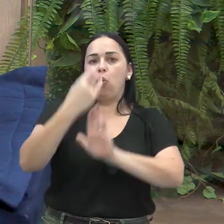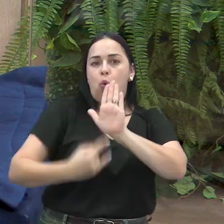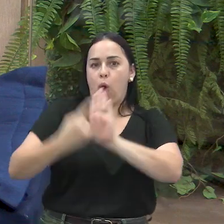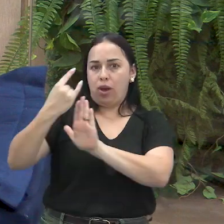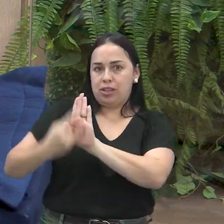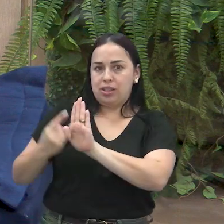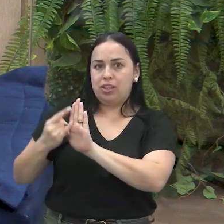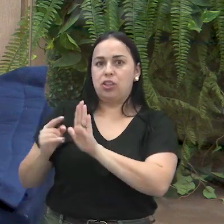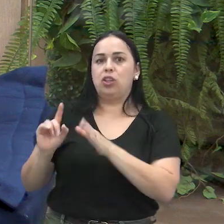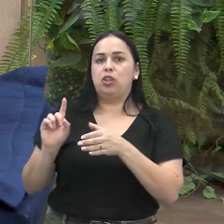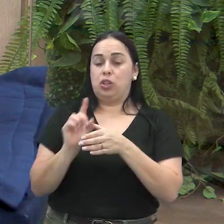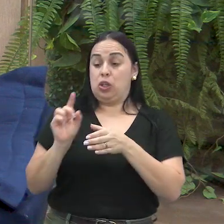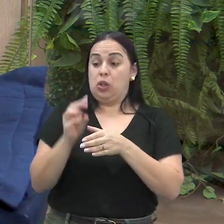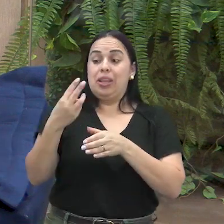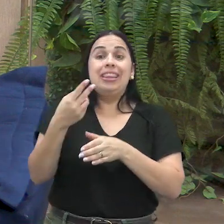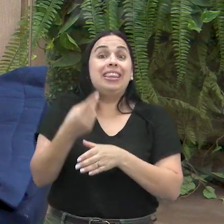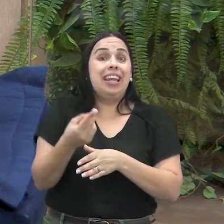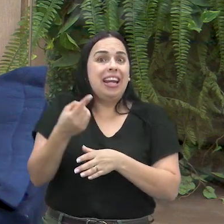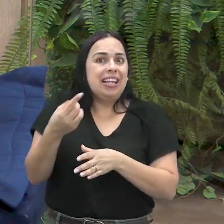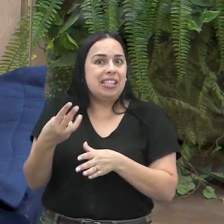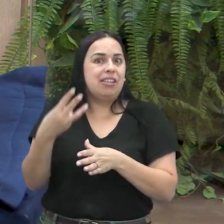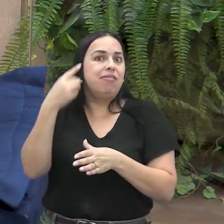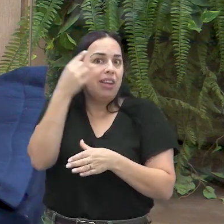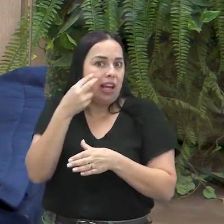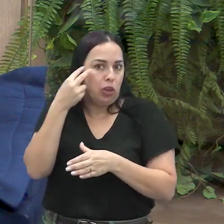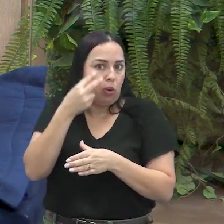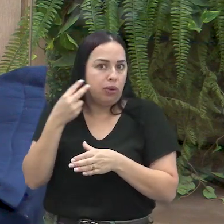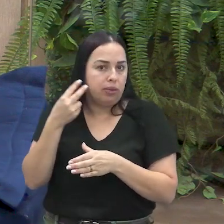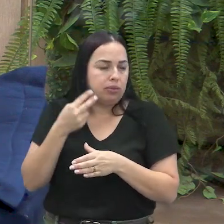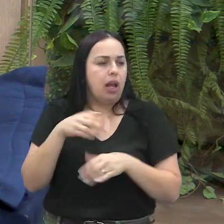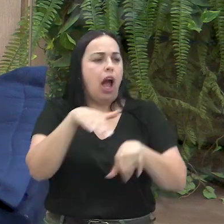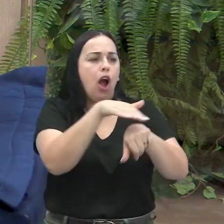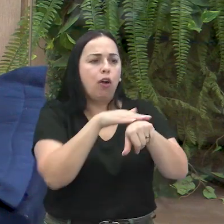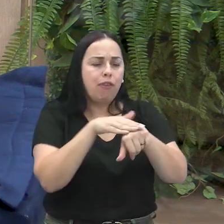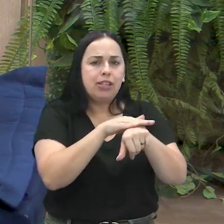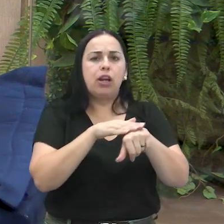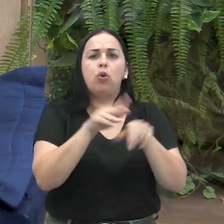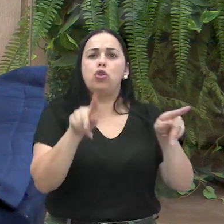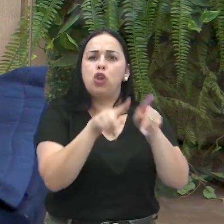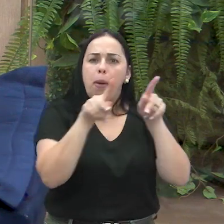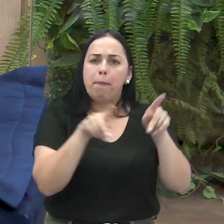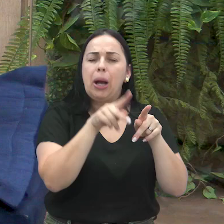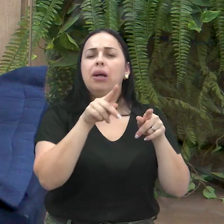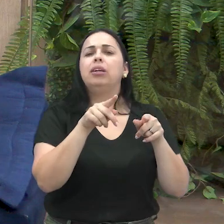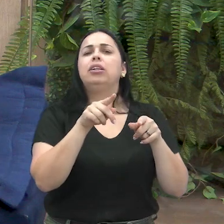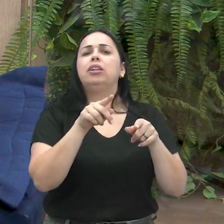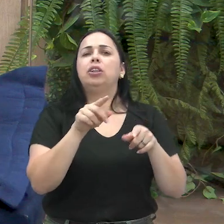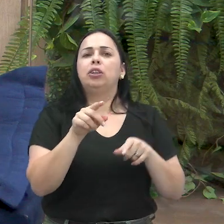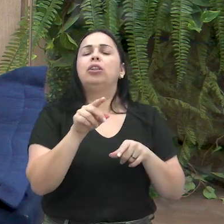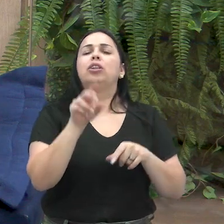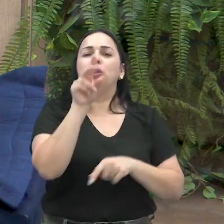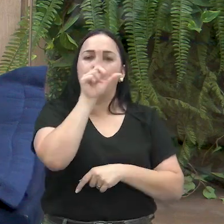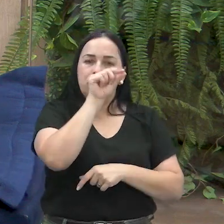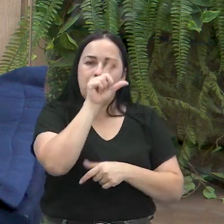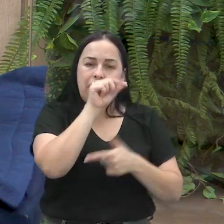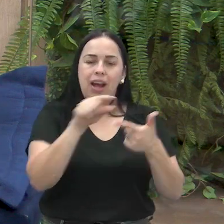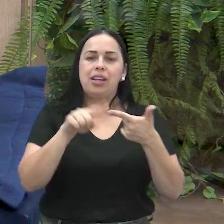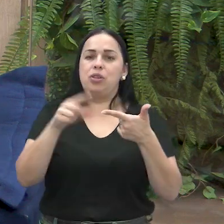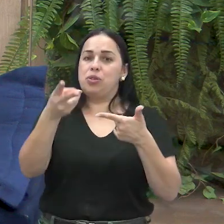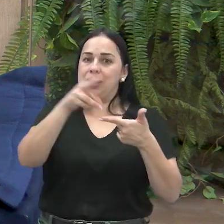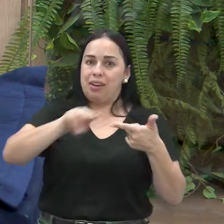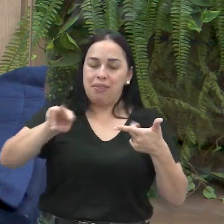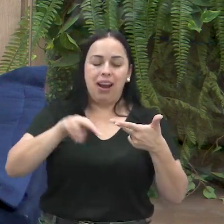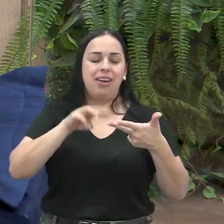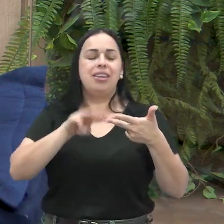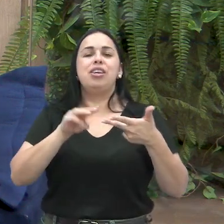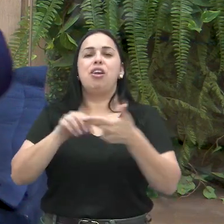Então isso são 13 vereadores, somos nós, mais 12, e sentando com o Shopping Oriente, Shopping Vale Sul e também Shopping